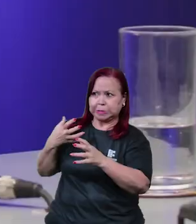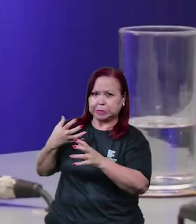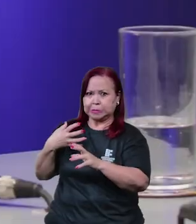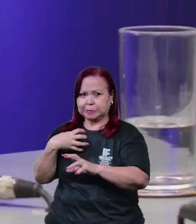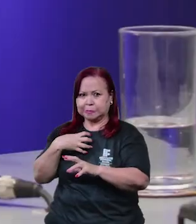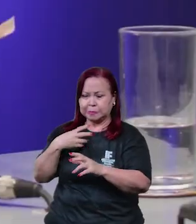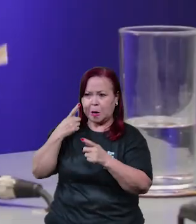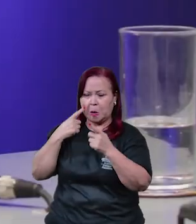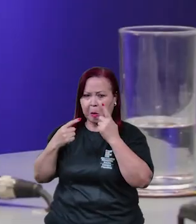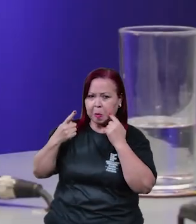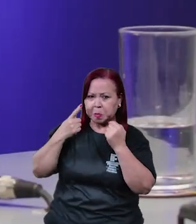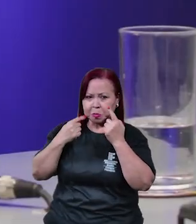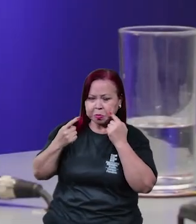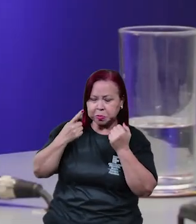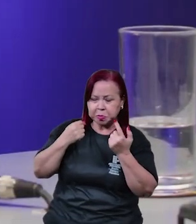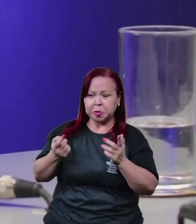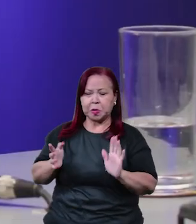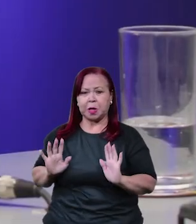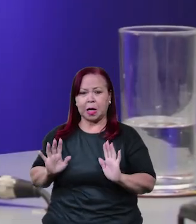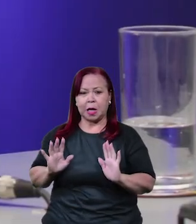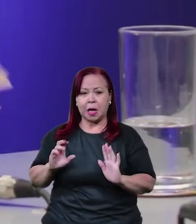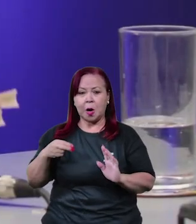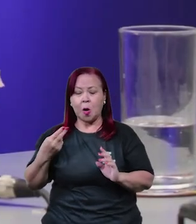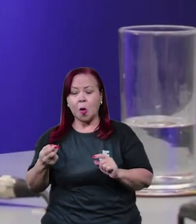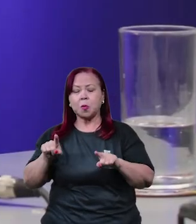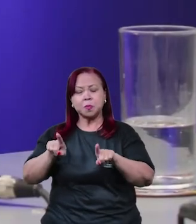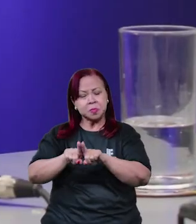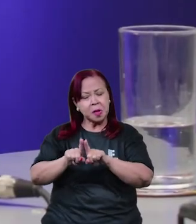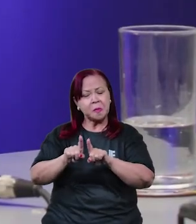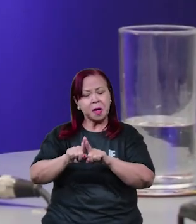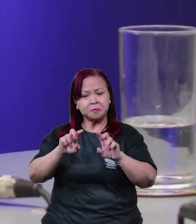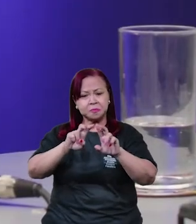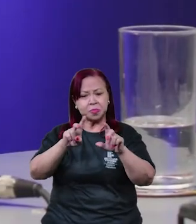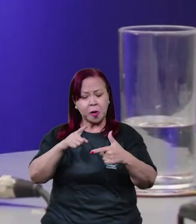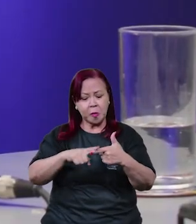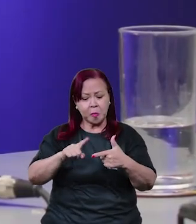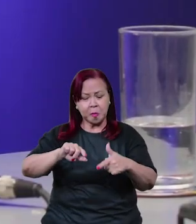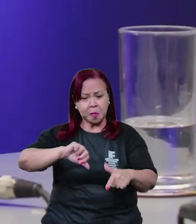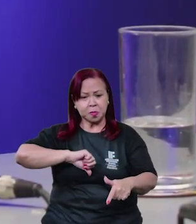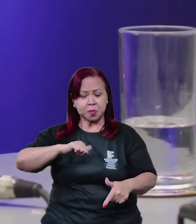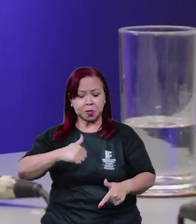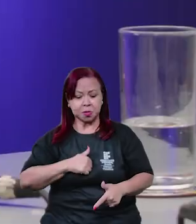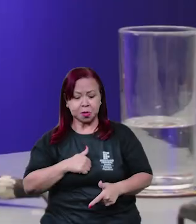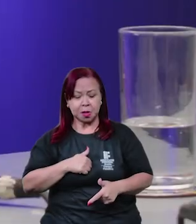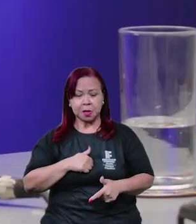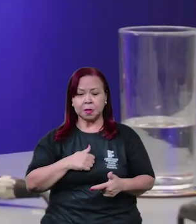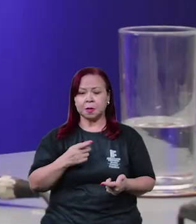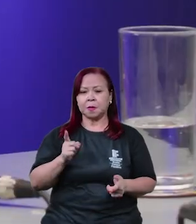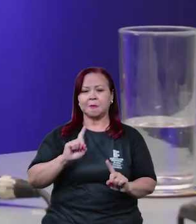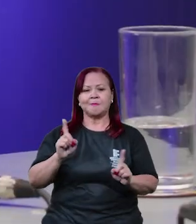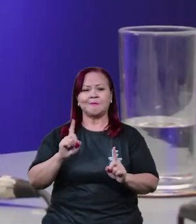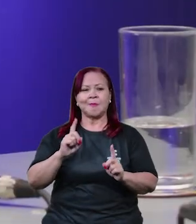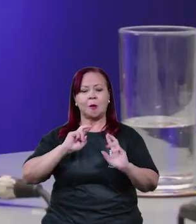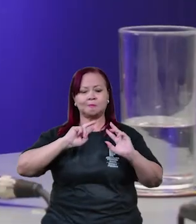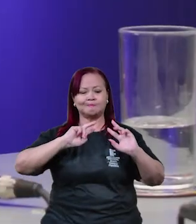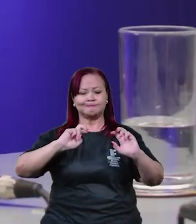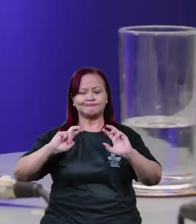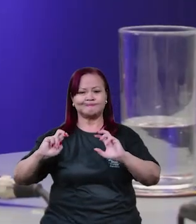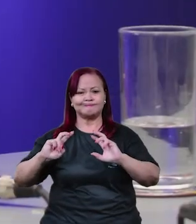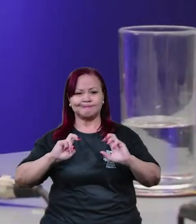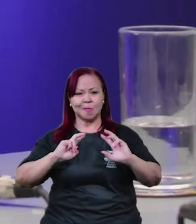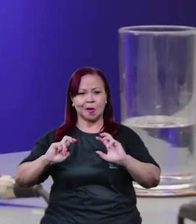contorcerem, chorarem e afins, ou então até questão de autoestima mesmo, de não ver beleza porque escuta dentro de